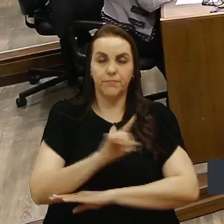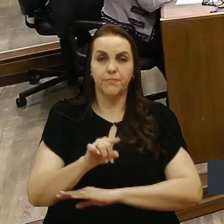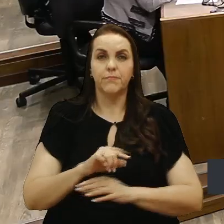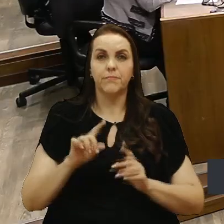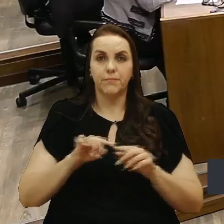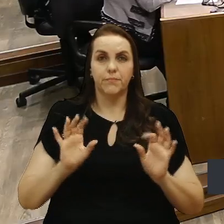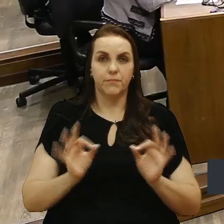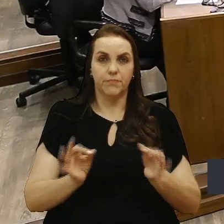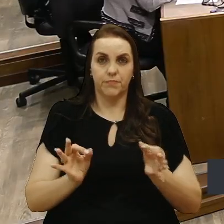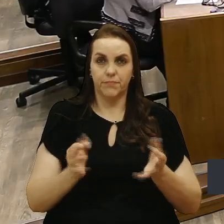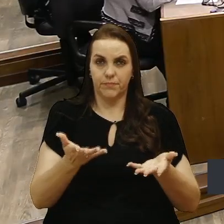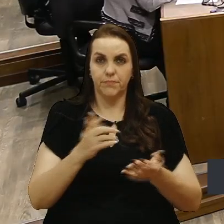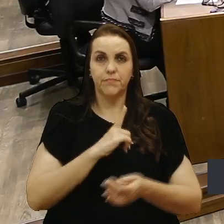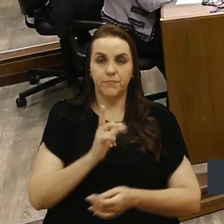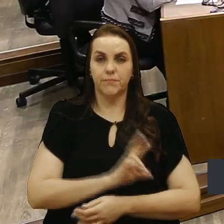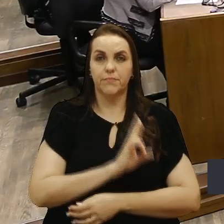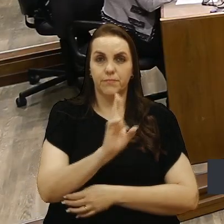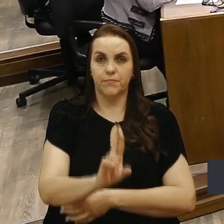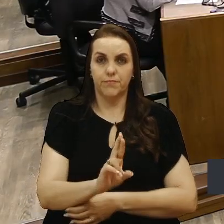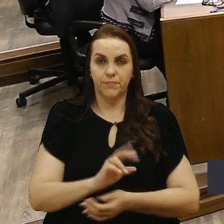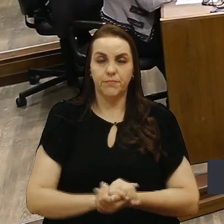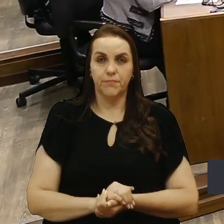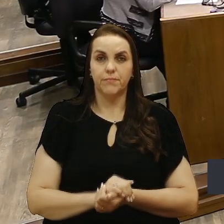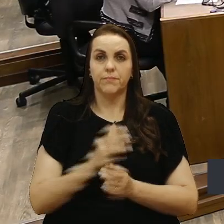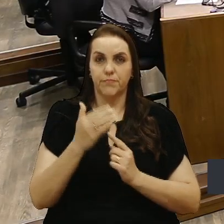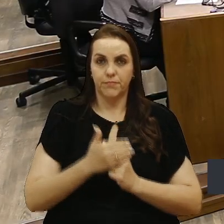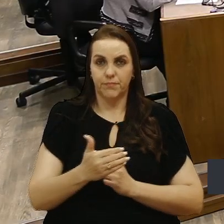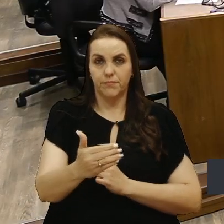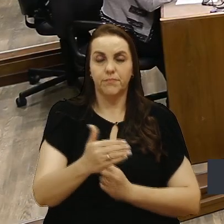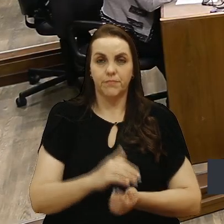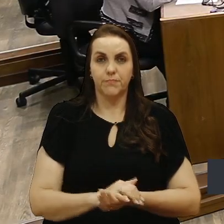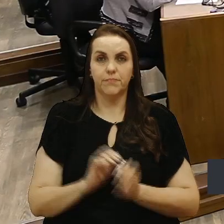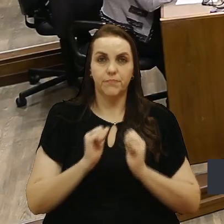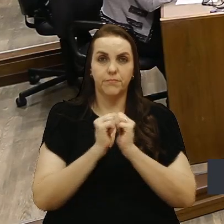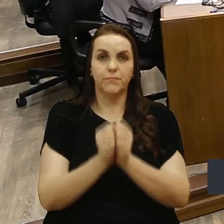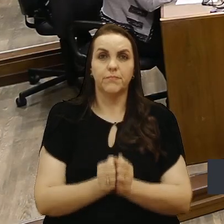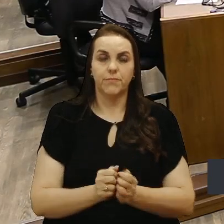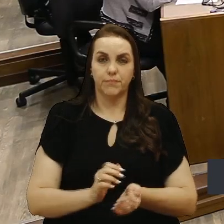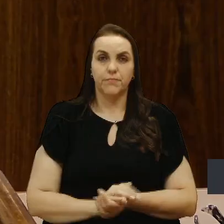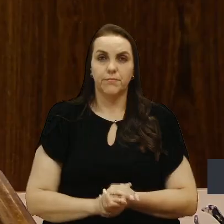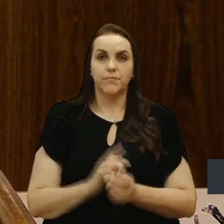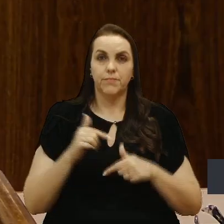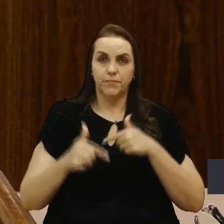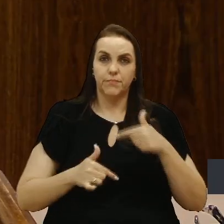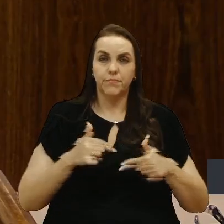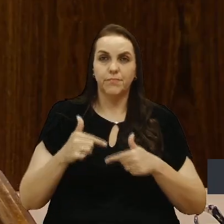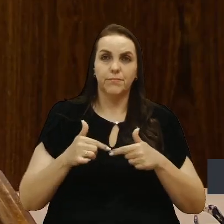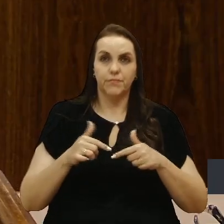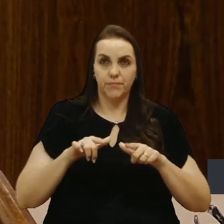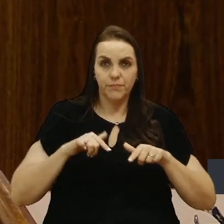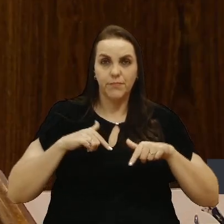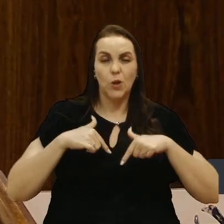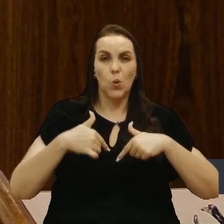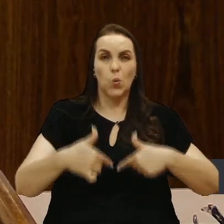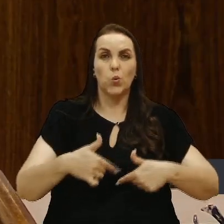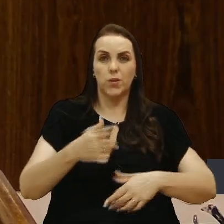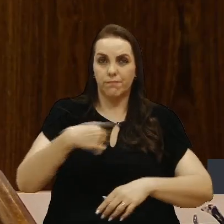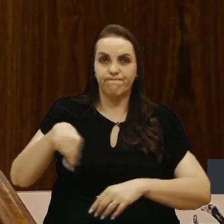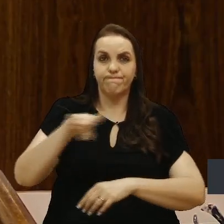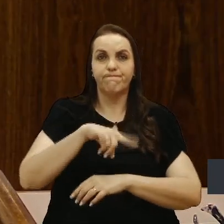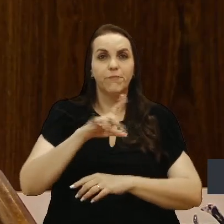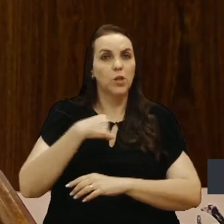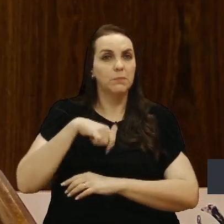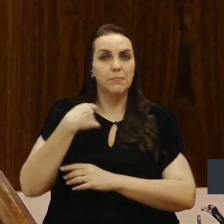com certeza terá a representação do mandato e a gente está junto nessa luta, porque realmente é isso que nós